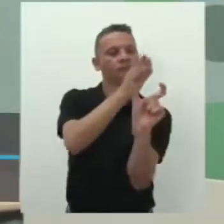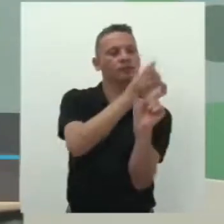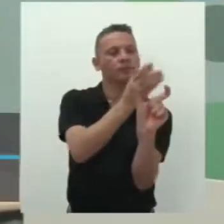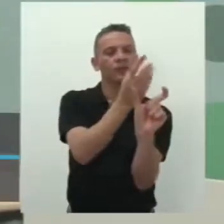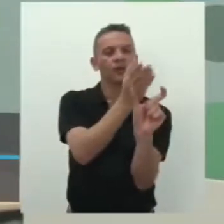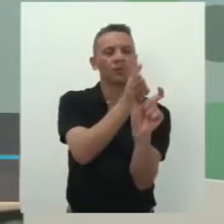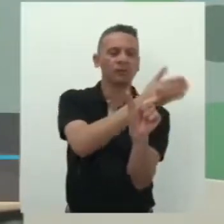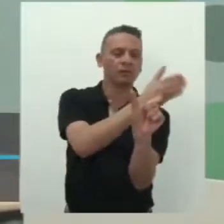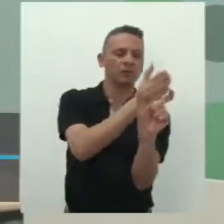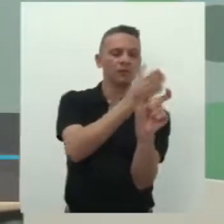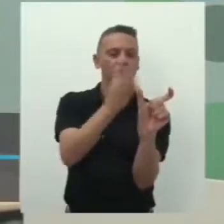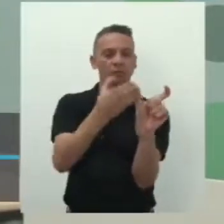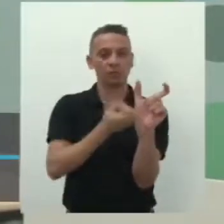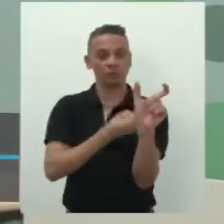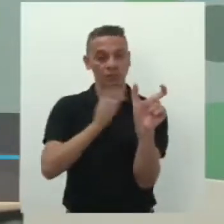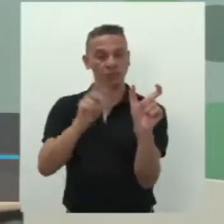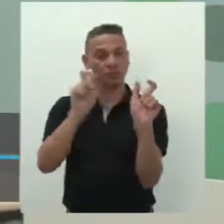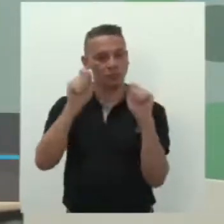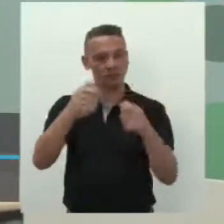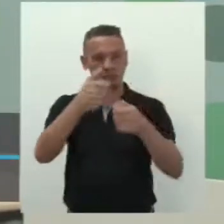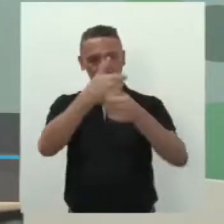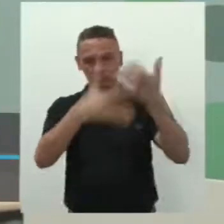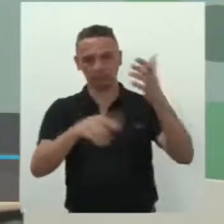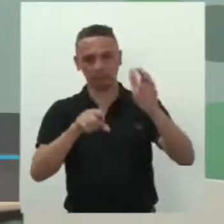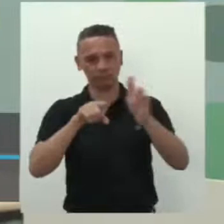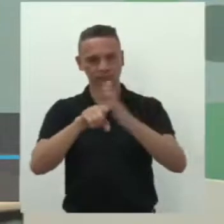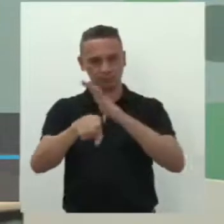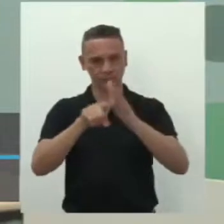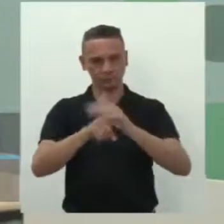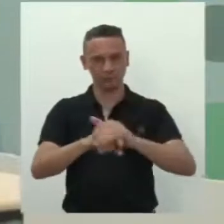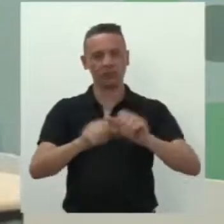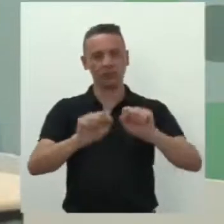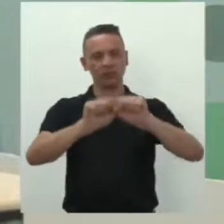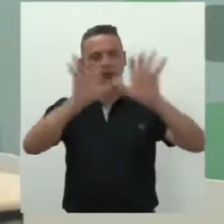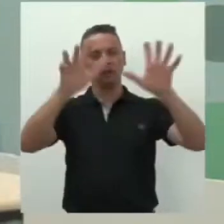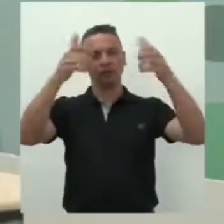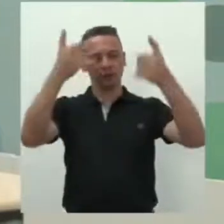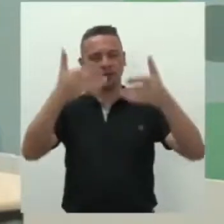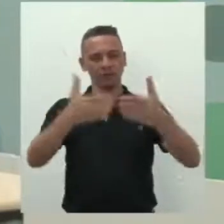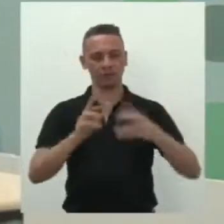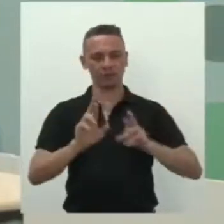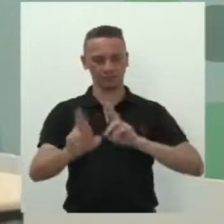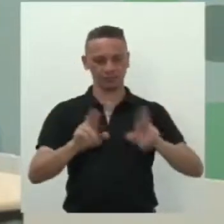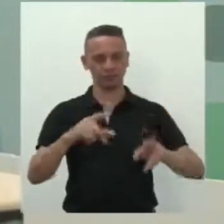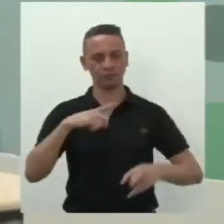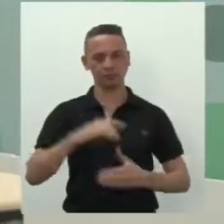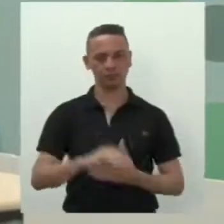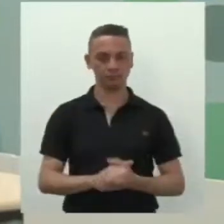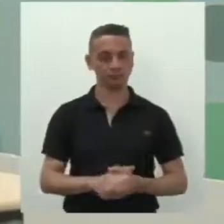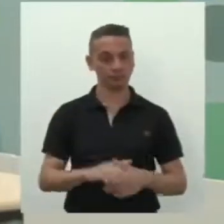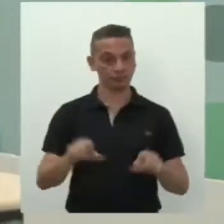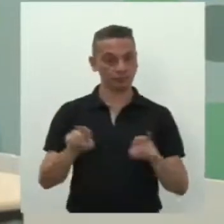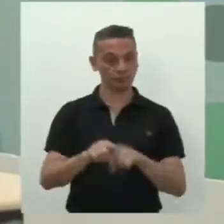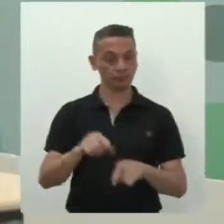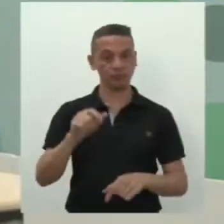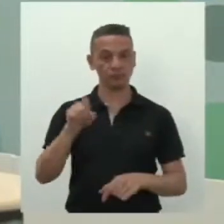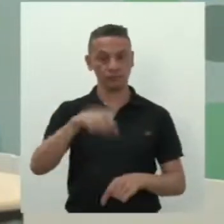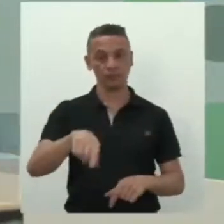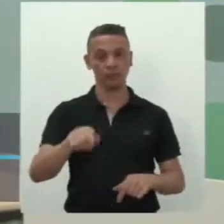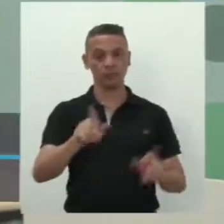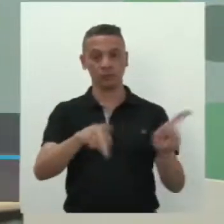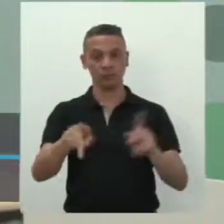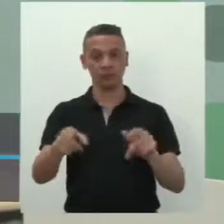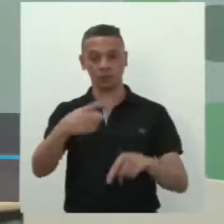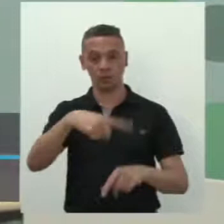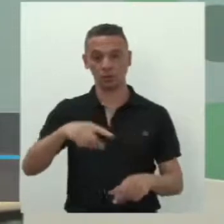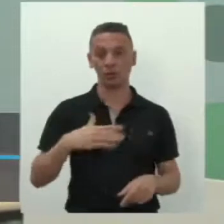sei, foi... Sandra, se você puder colocar aqui para a gente tentar te ajudar. E aí, aproveitando, Fernando, a gente, professor,